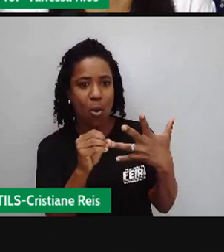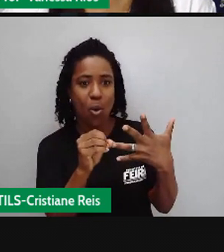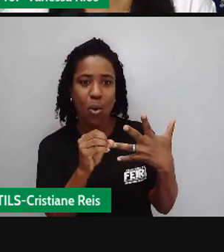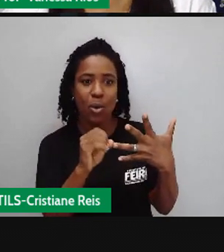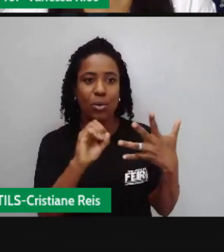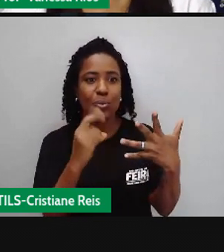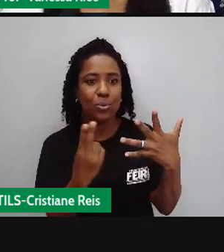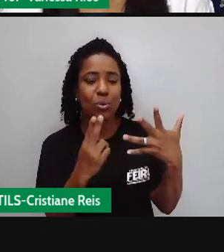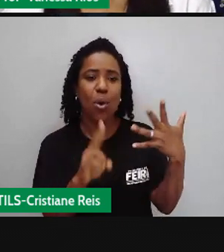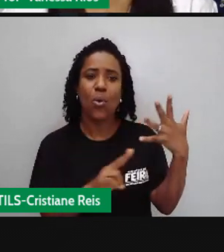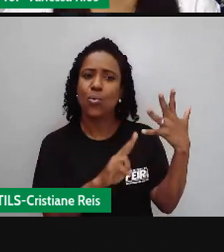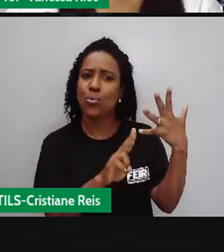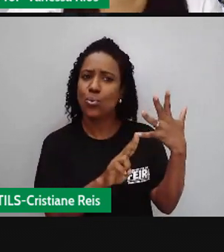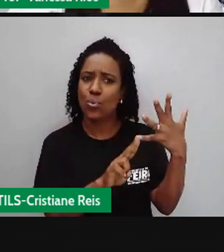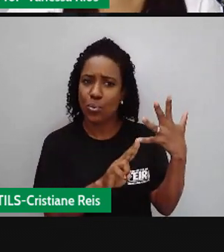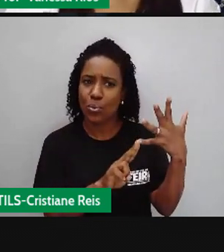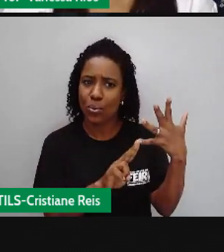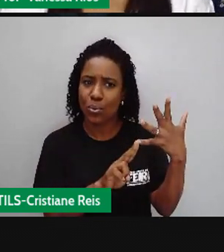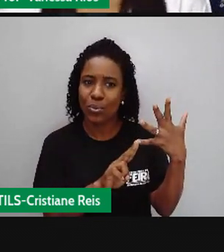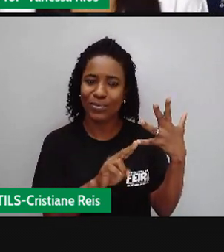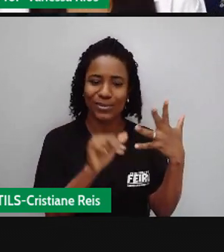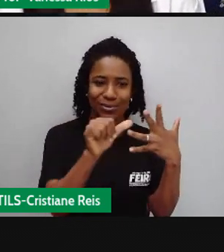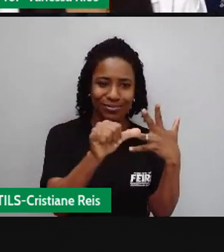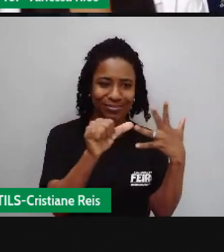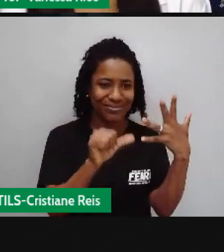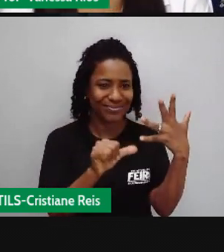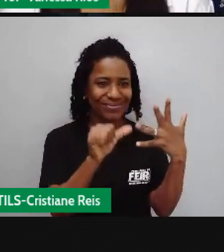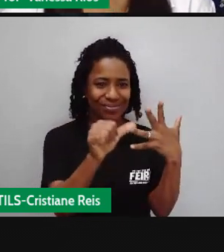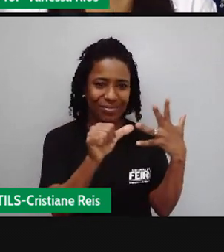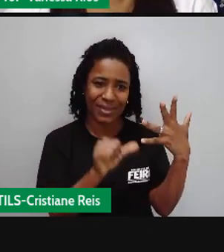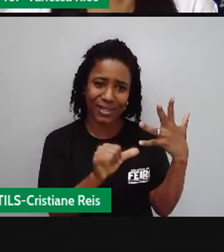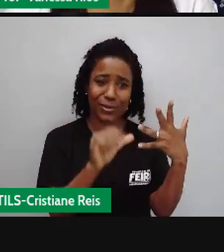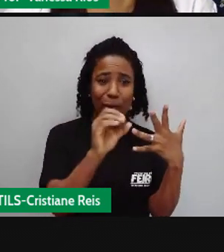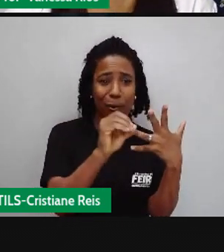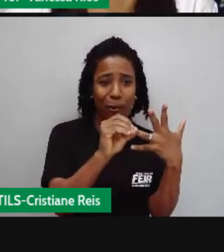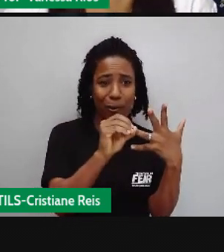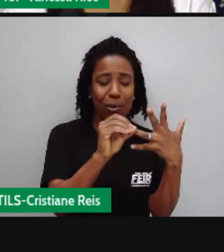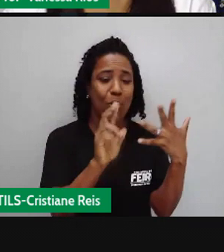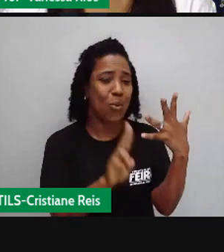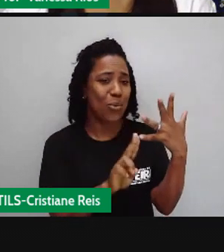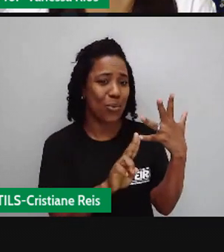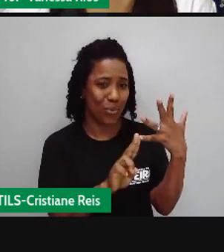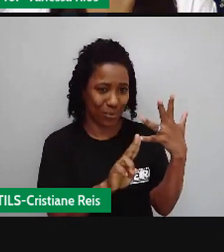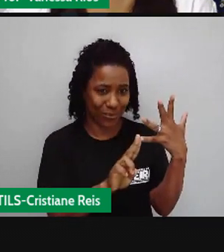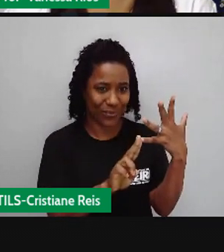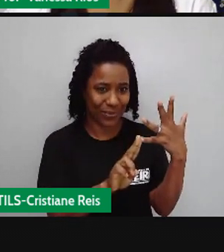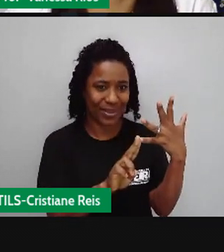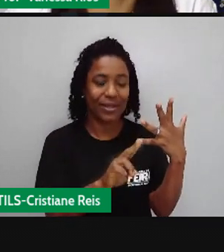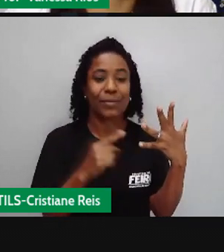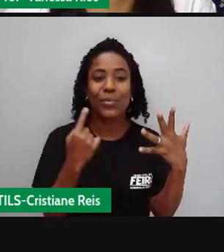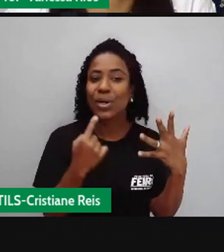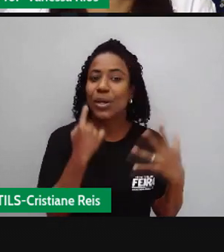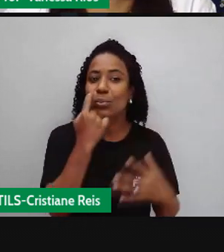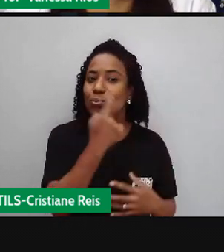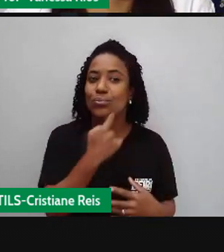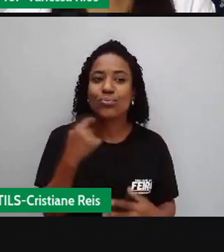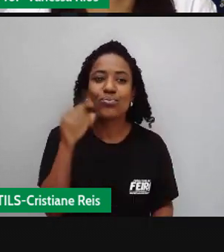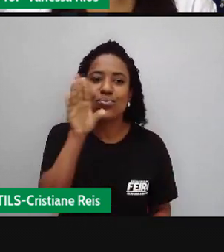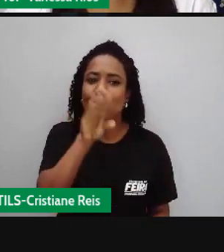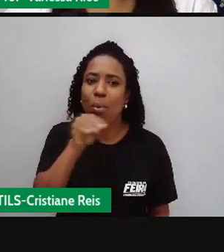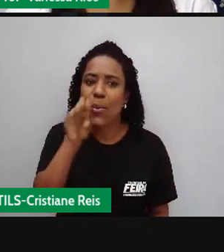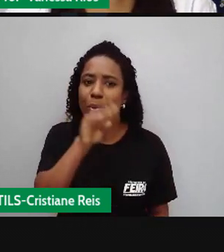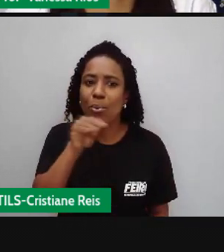situações, trocando aí, eu não sei se eu uso o O, se eu uso o U, porque tem os sons em muitas palavras muito